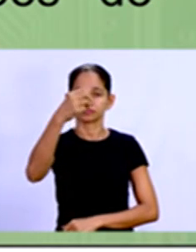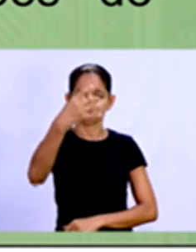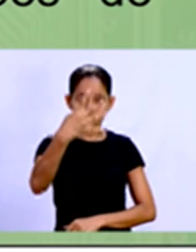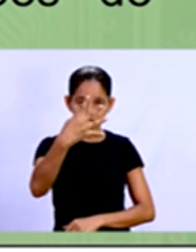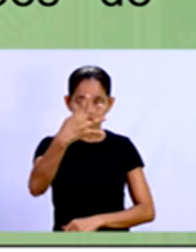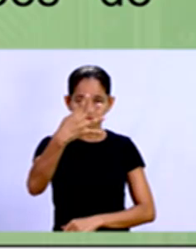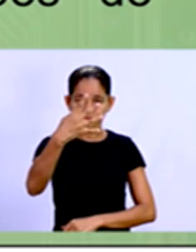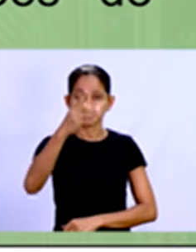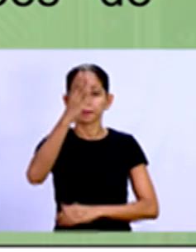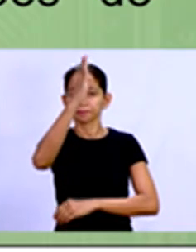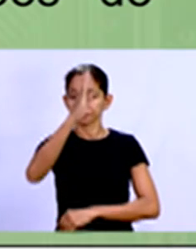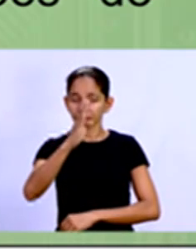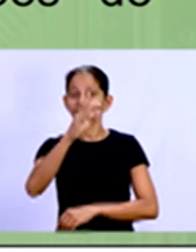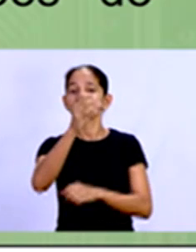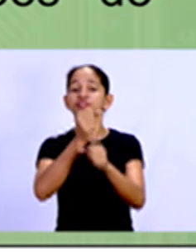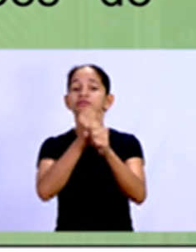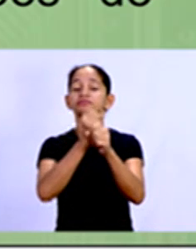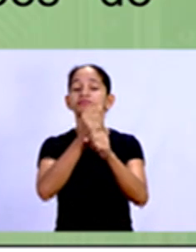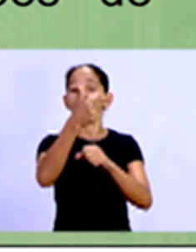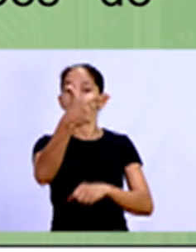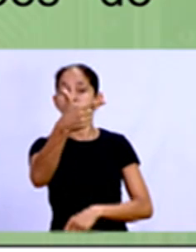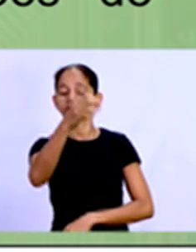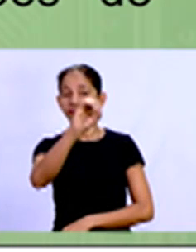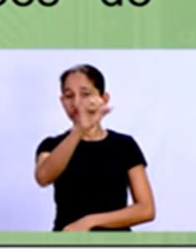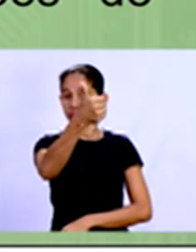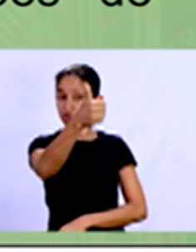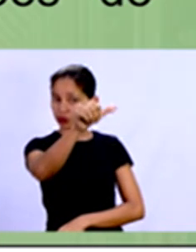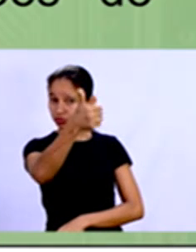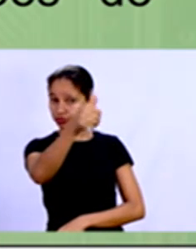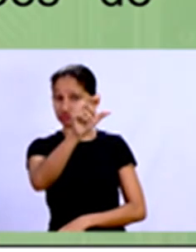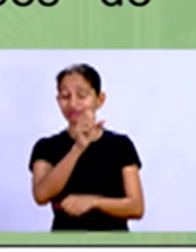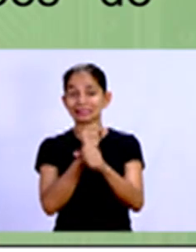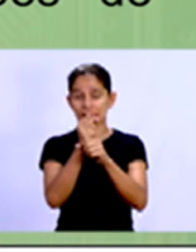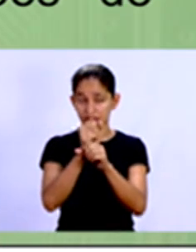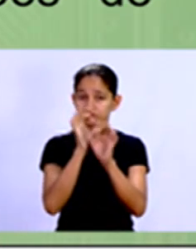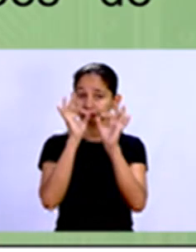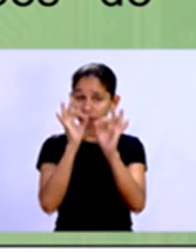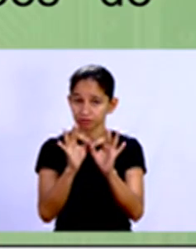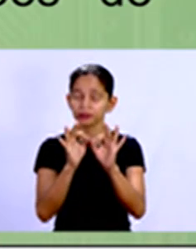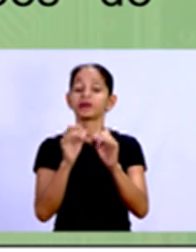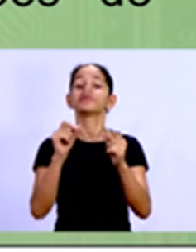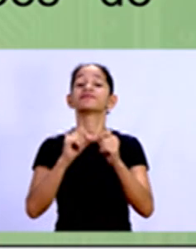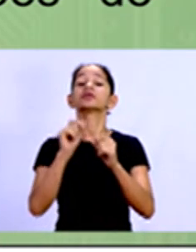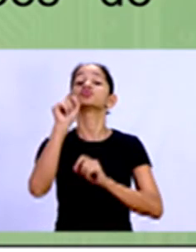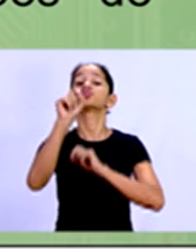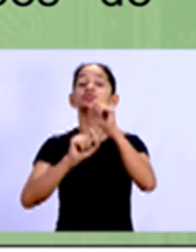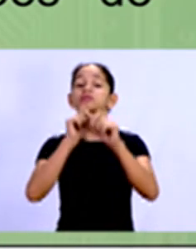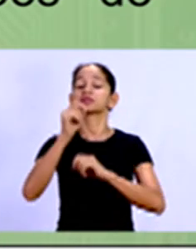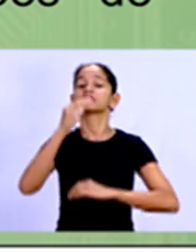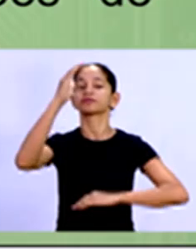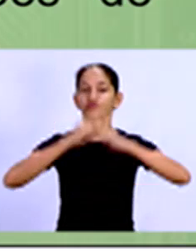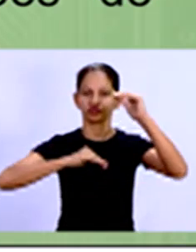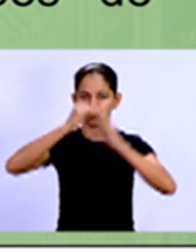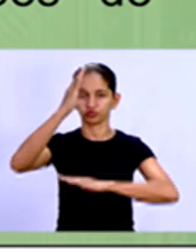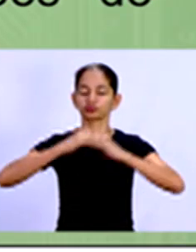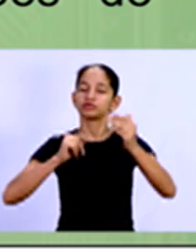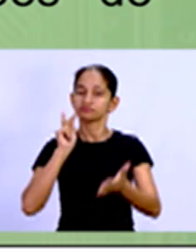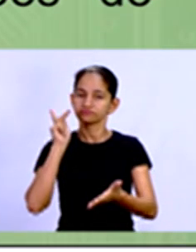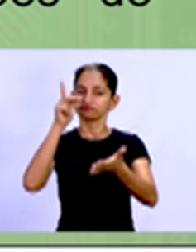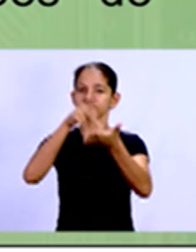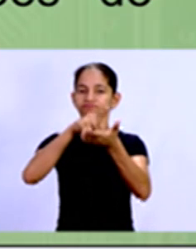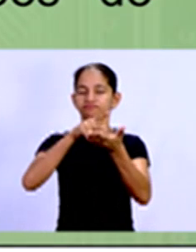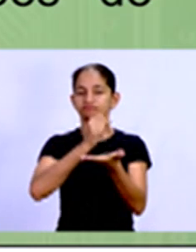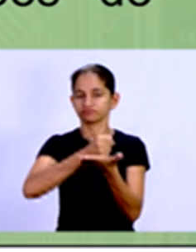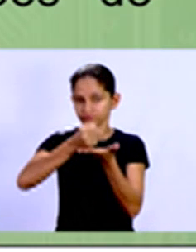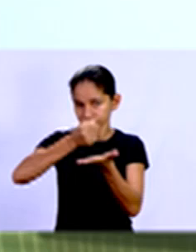284/2011, ela vem fazer o que? Ela vem regulamentar a profissão de cuidador de idosos. Então, vem uma